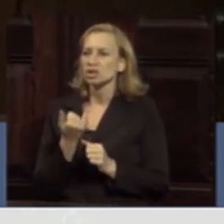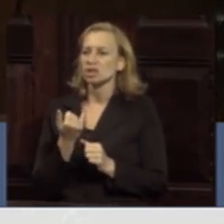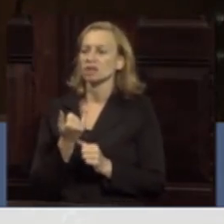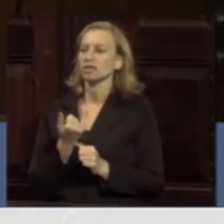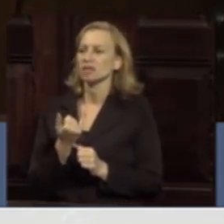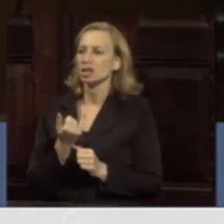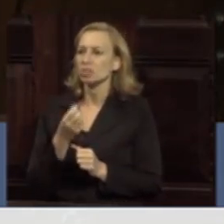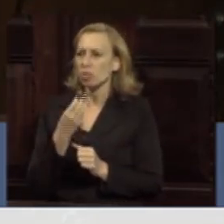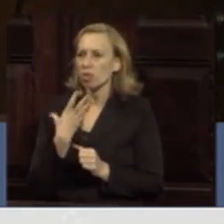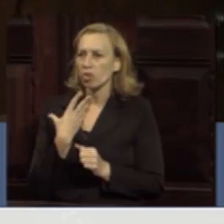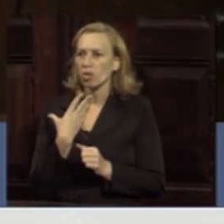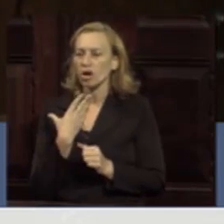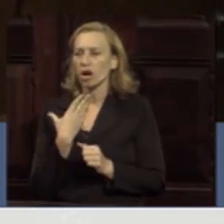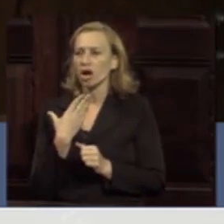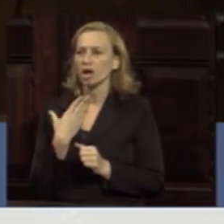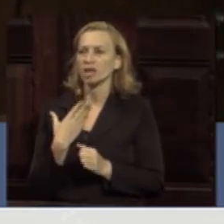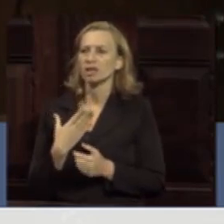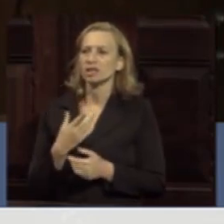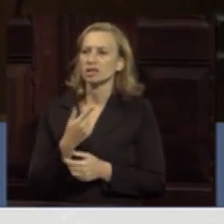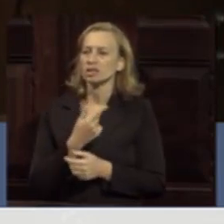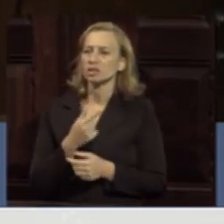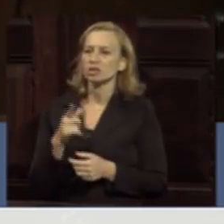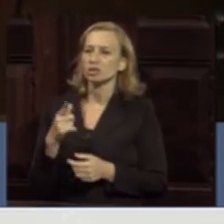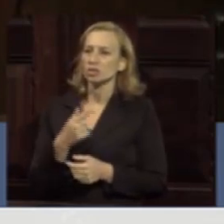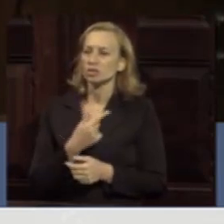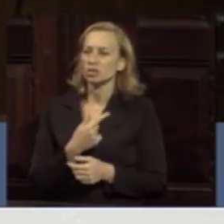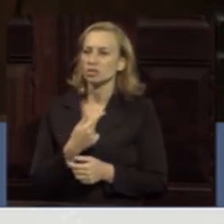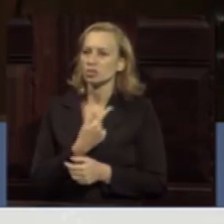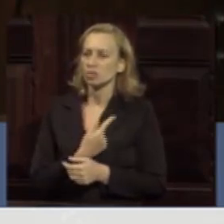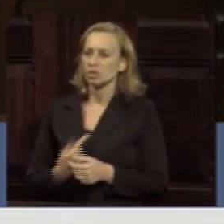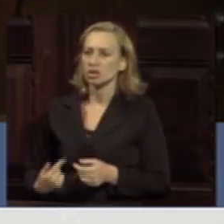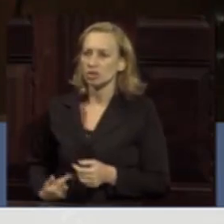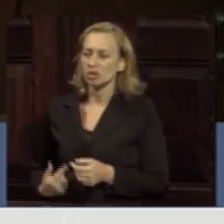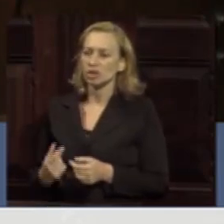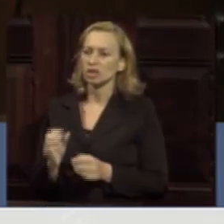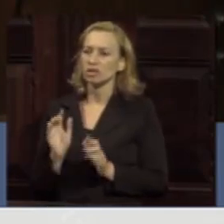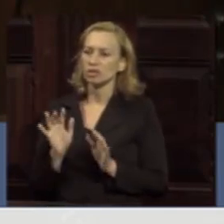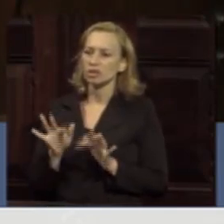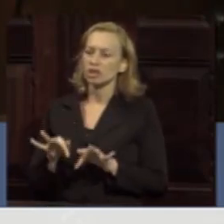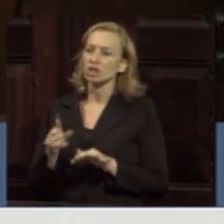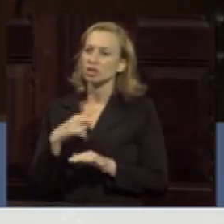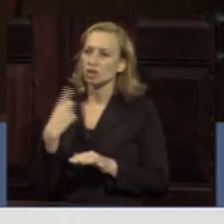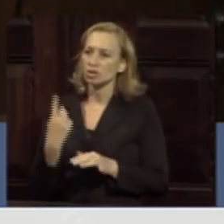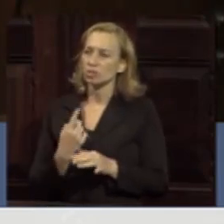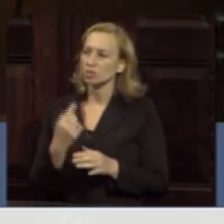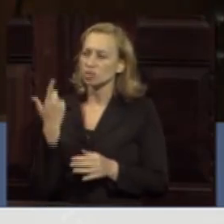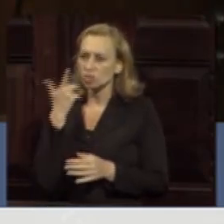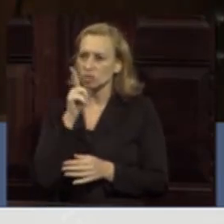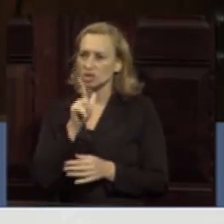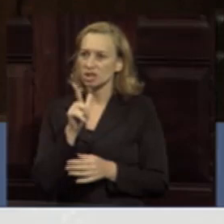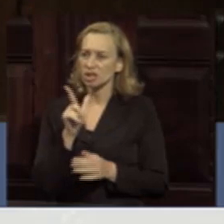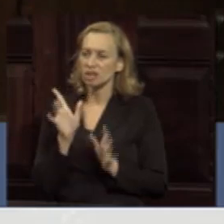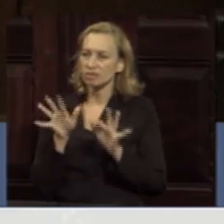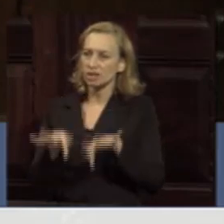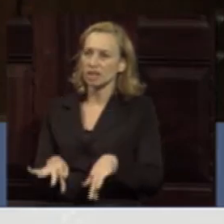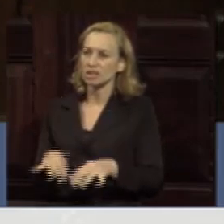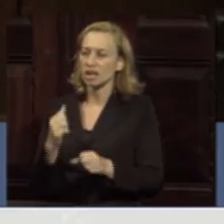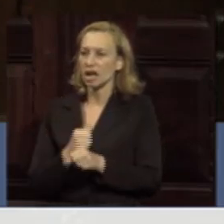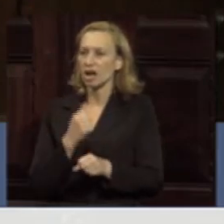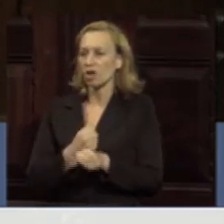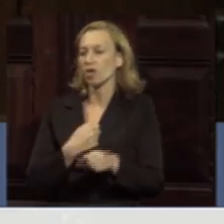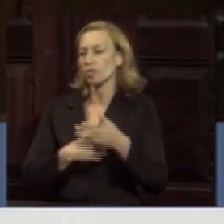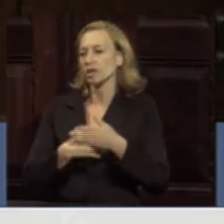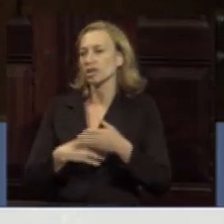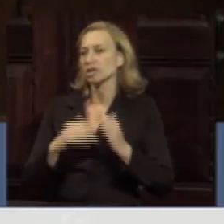Wagner Victor, que finalmente nós vamos conseguir concluir a obra da escola do Colégio Estadual Pedro Aleixo na Cidade de